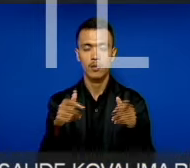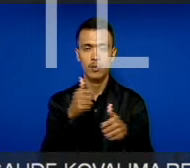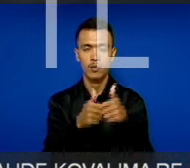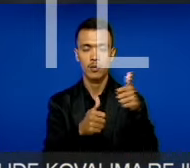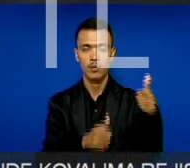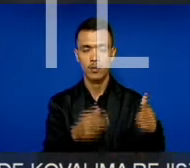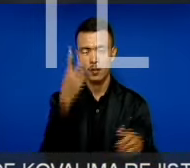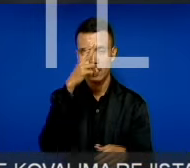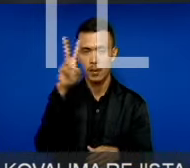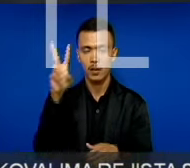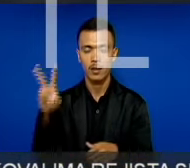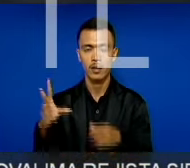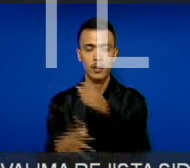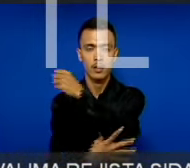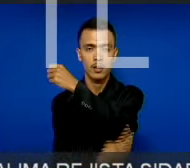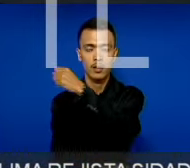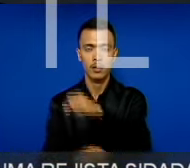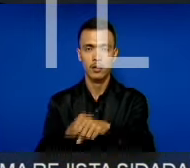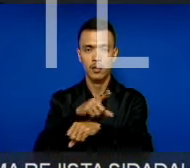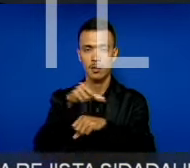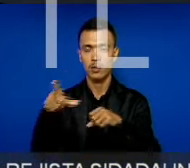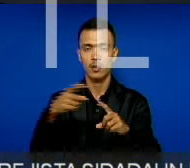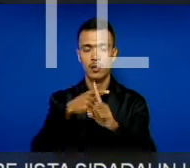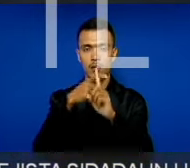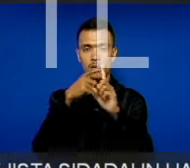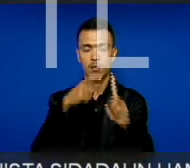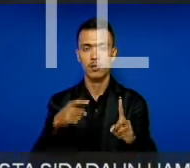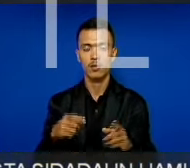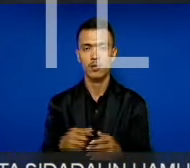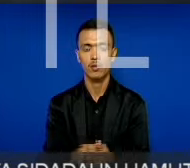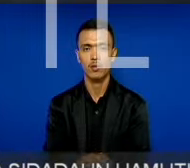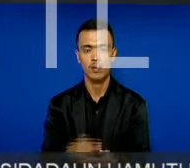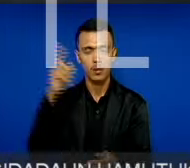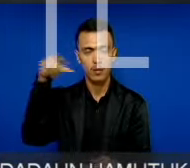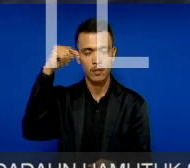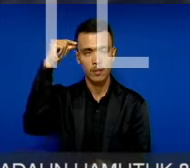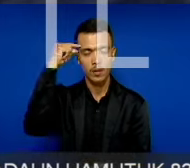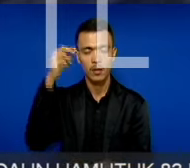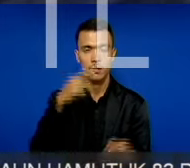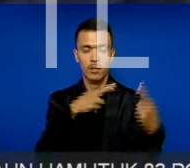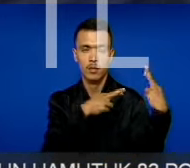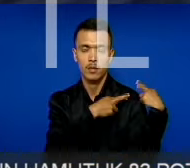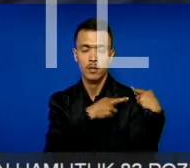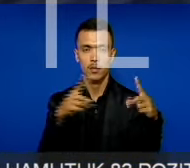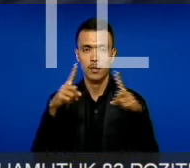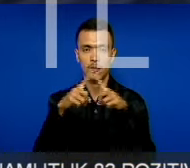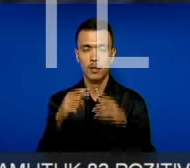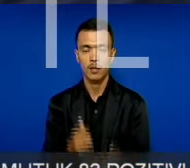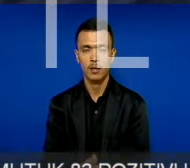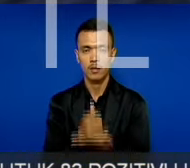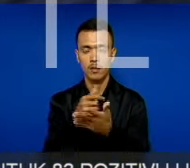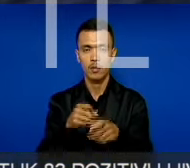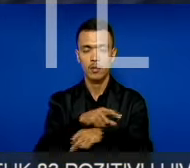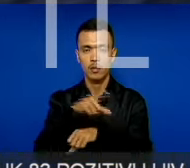ba avaliação situação vulnerável social usi profissional departamento governamental nebe responsável ba assistência